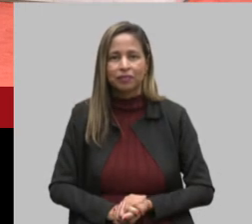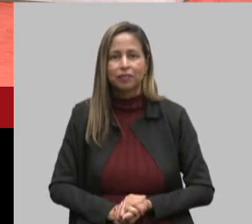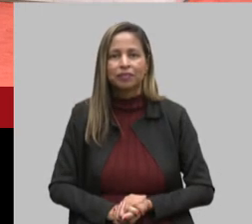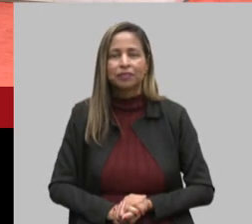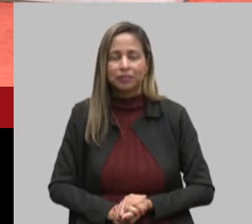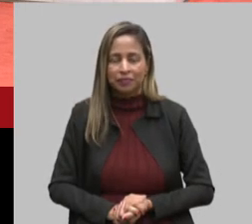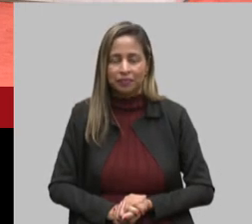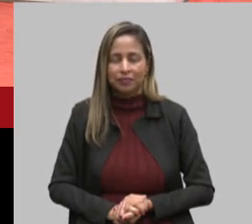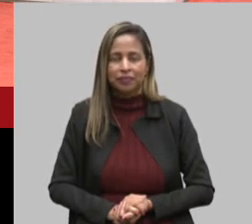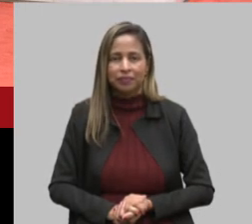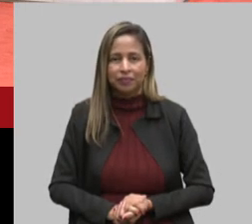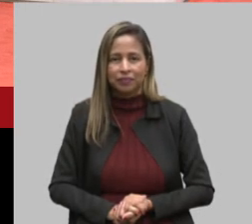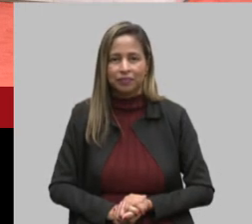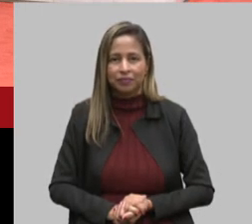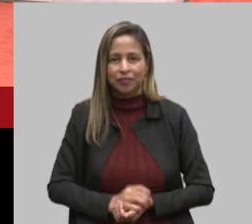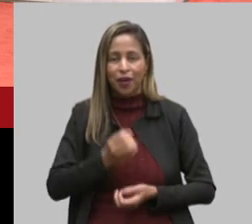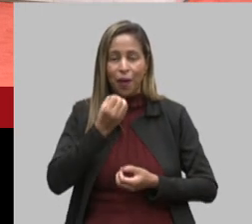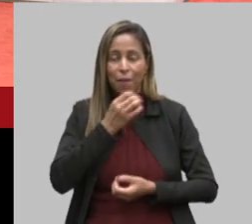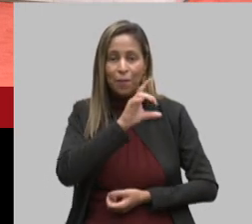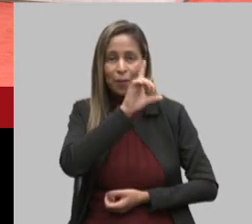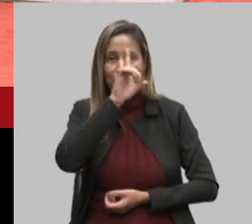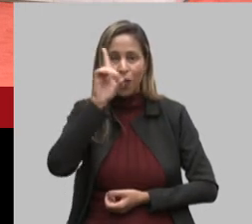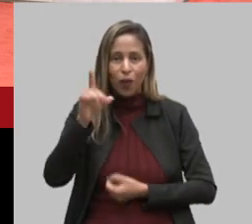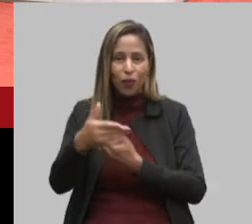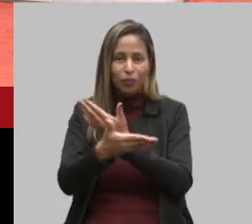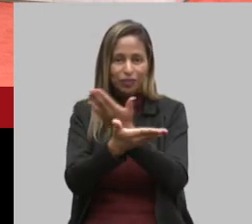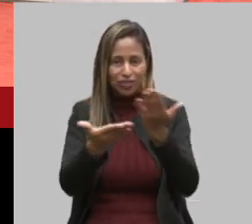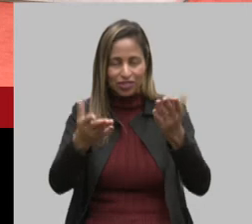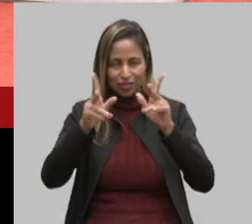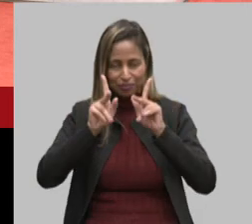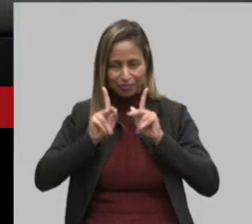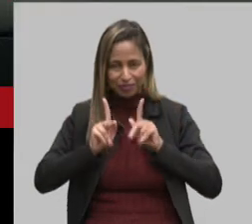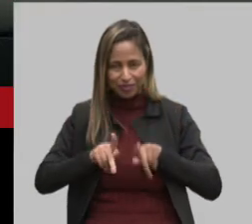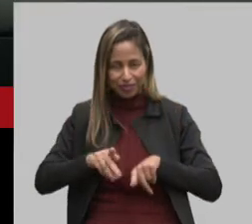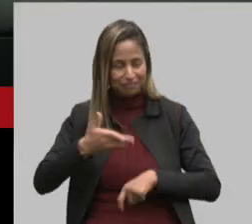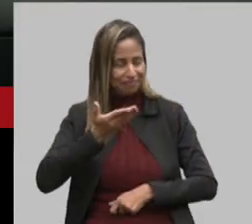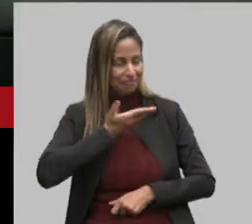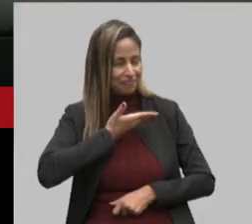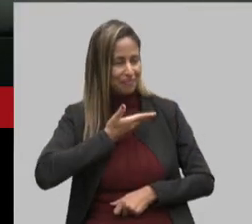elbert bom dia bom dia a todos bom dia